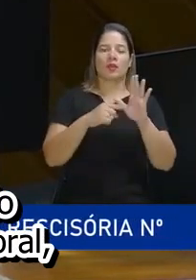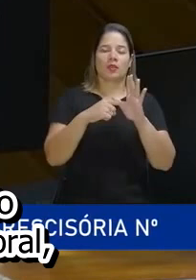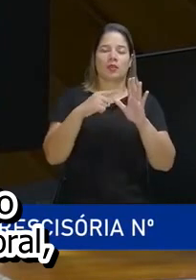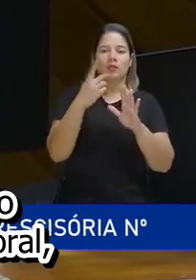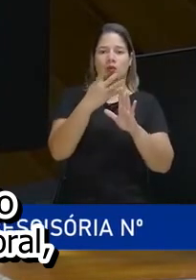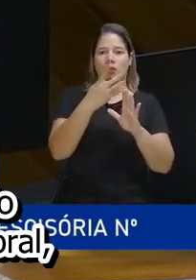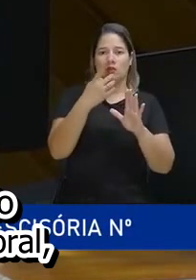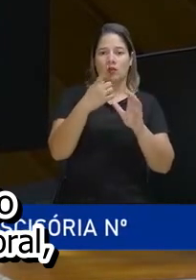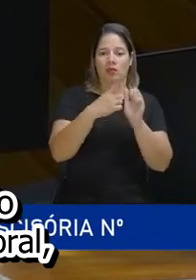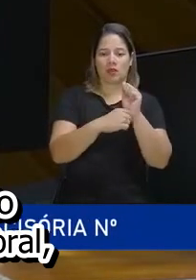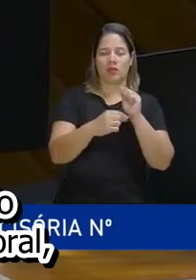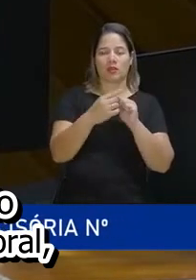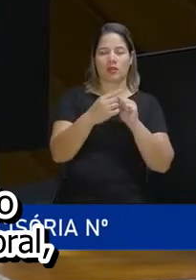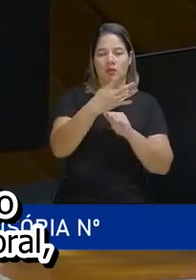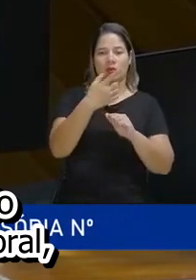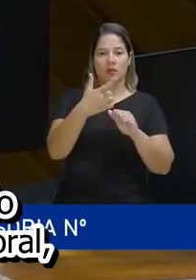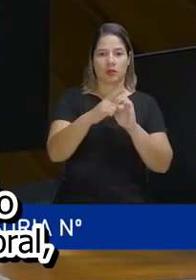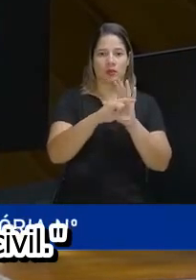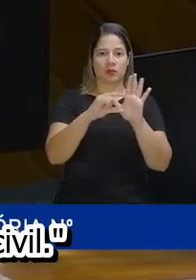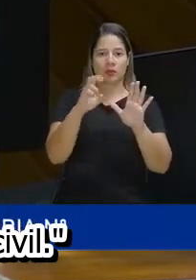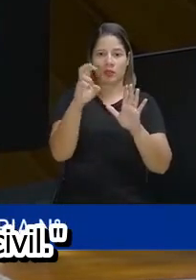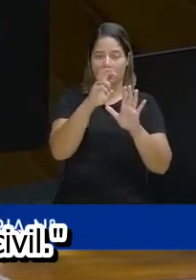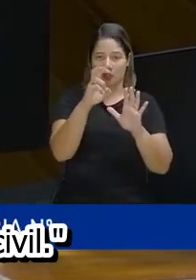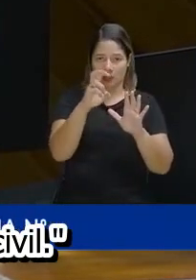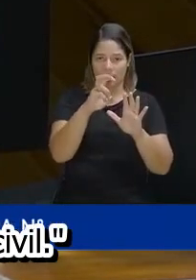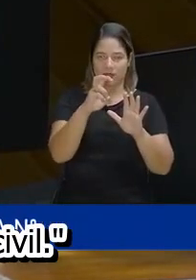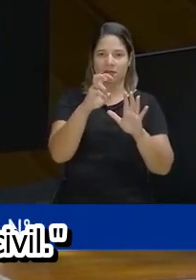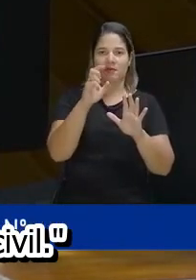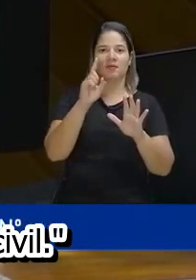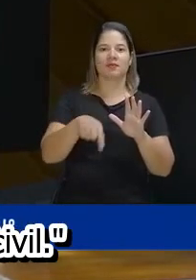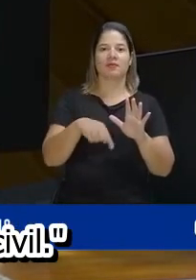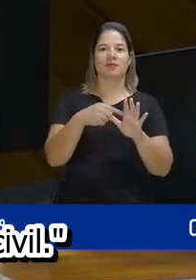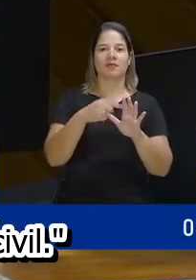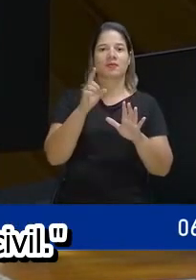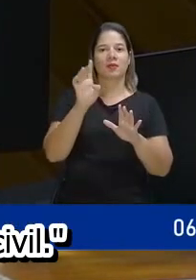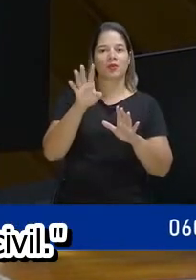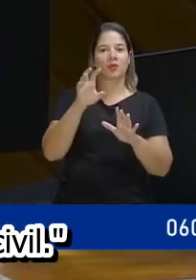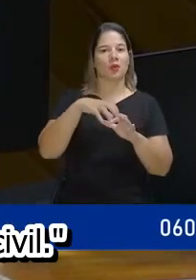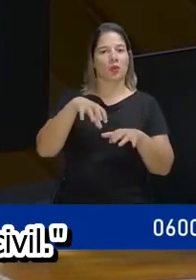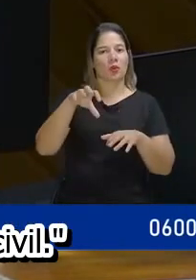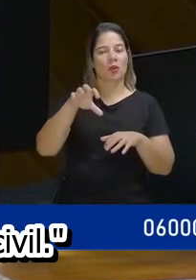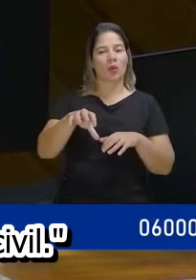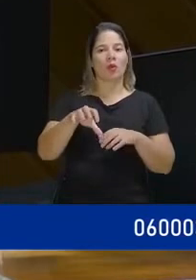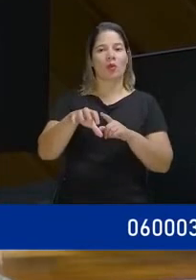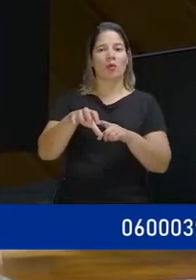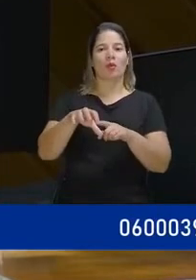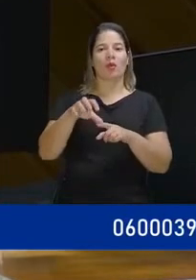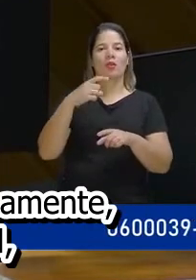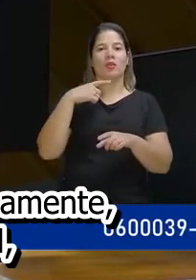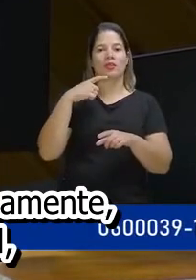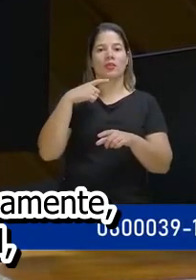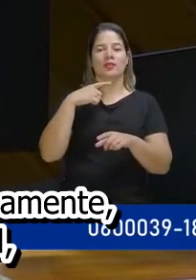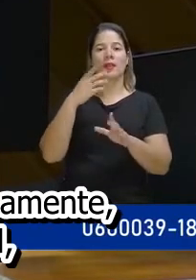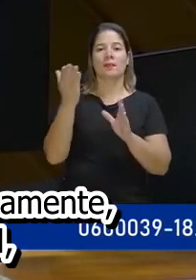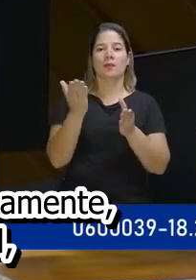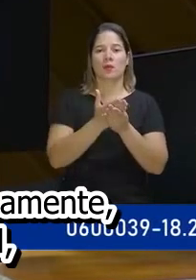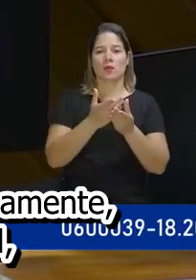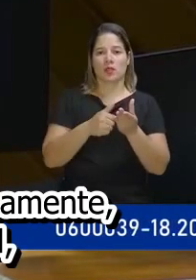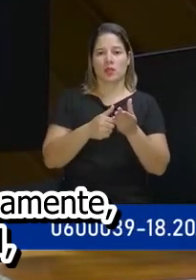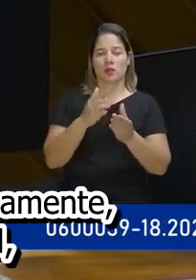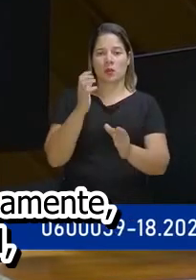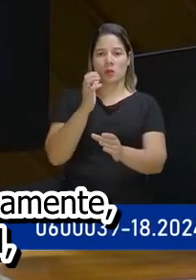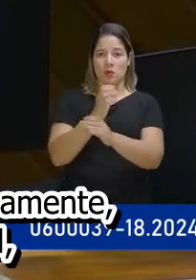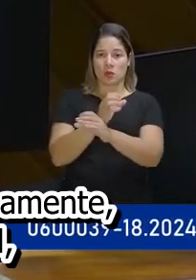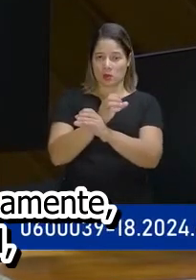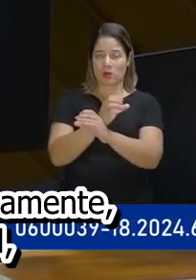a ação rescisória somente é cabível em matéria não eleitoral, aplicando-se a essa classe a legislação processual civil. No caso em tela, o